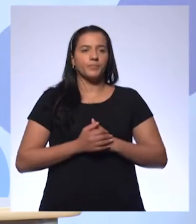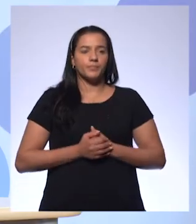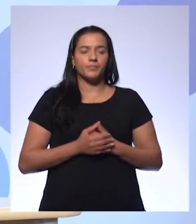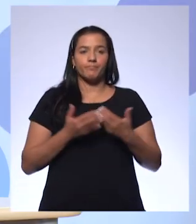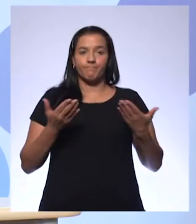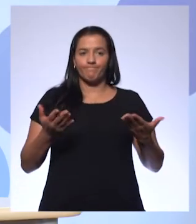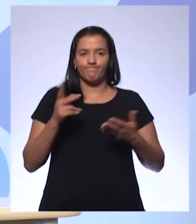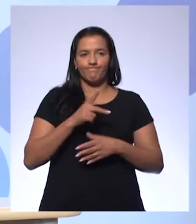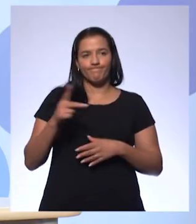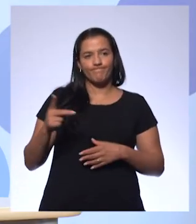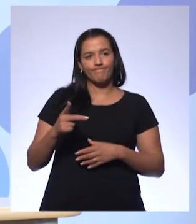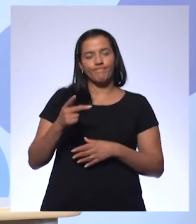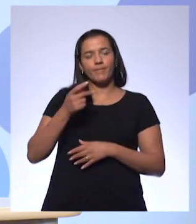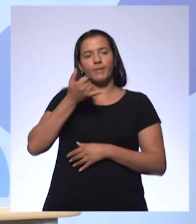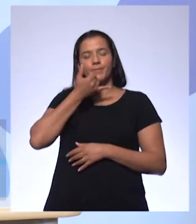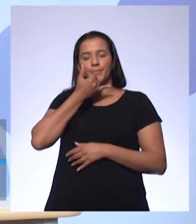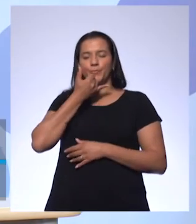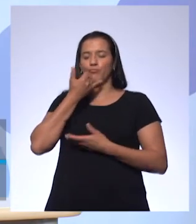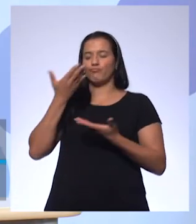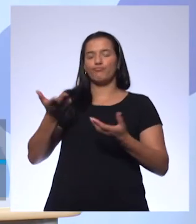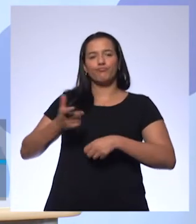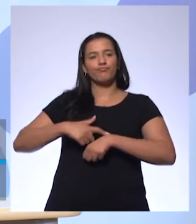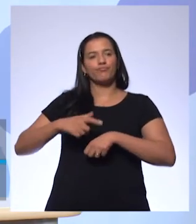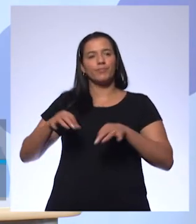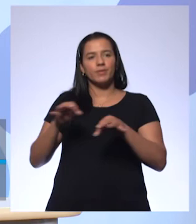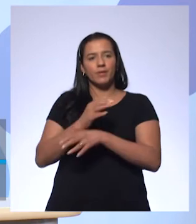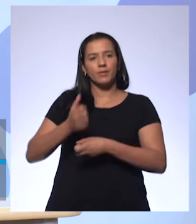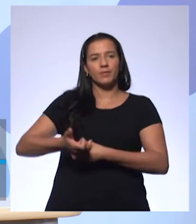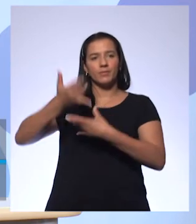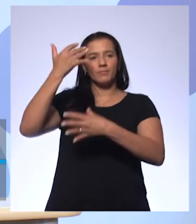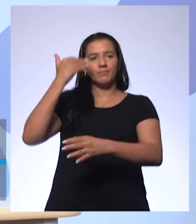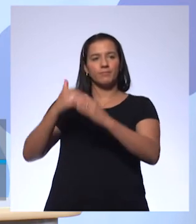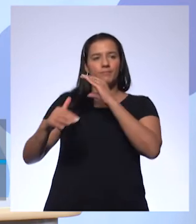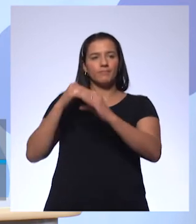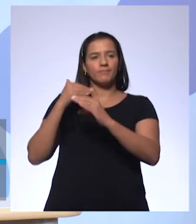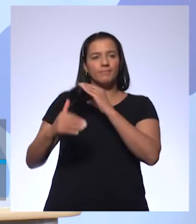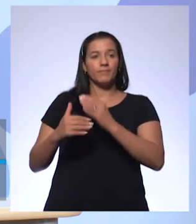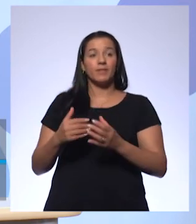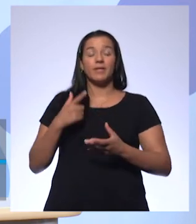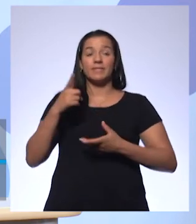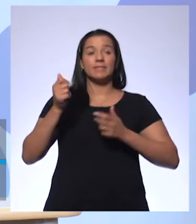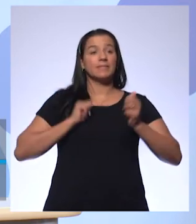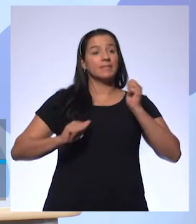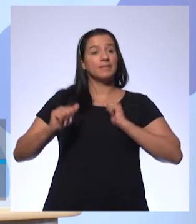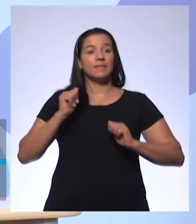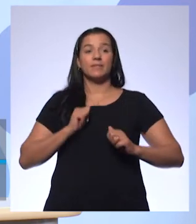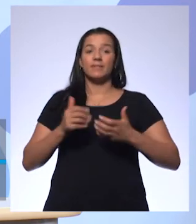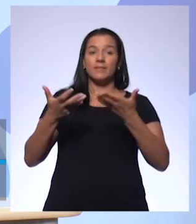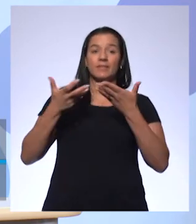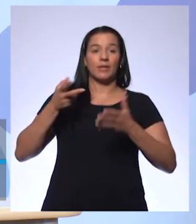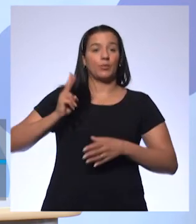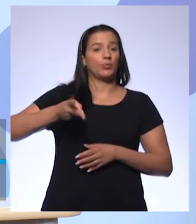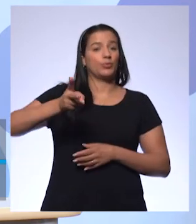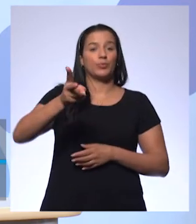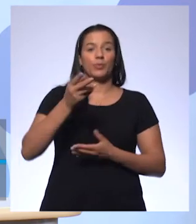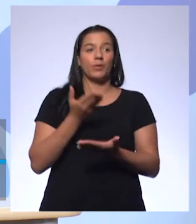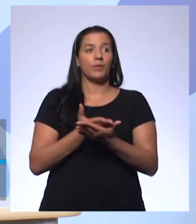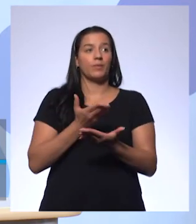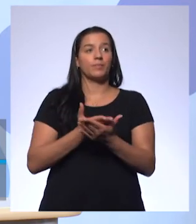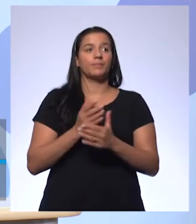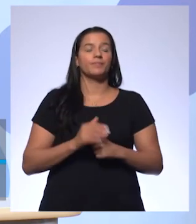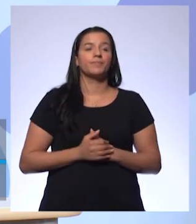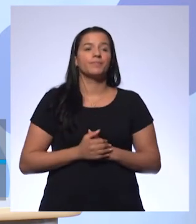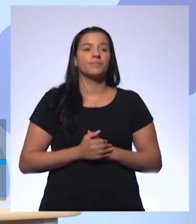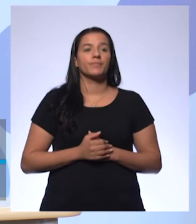Ah, professor, que pena que está acabando, porque a gente tem várias participações aqui, e o pessoal na ânsia aqui de a continuidade da aula. Que bom. Ó,